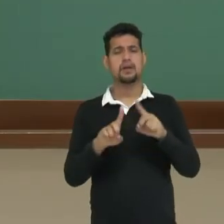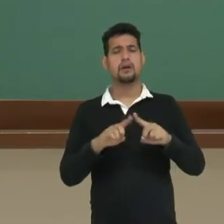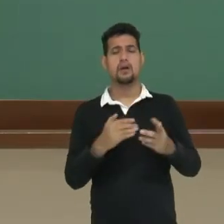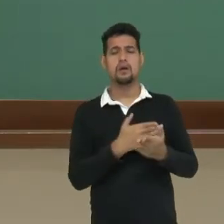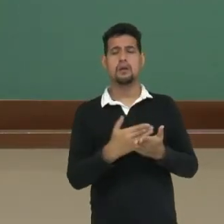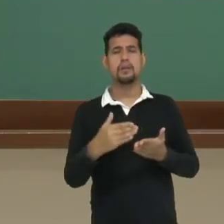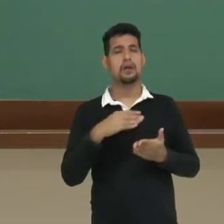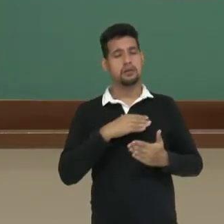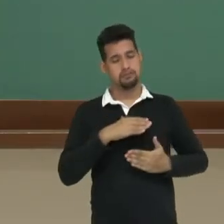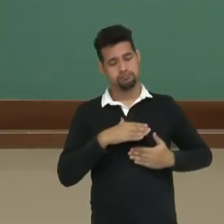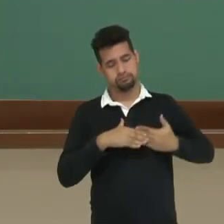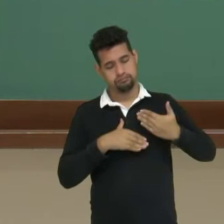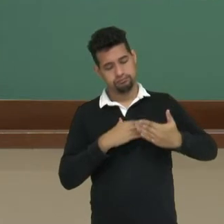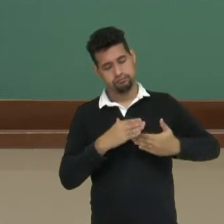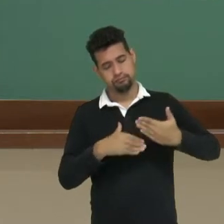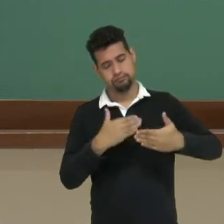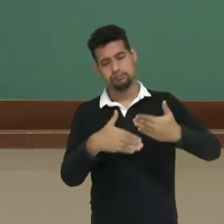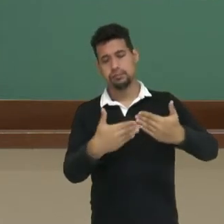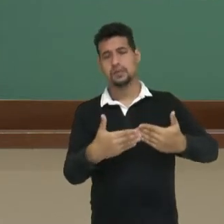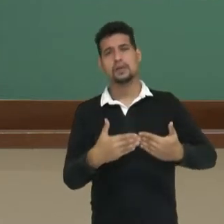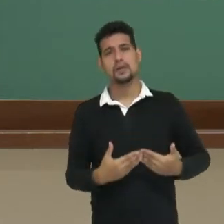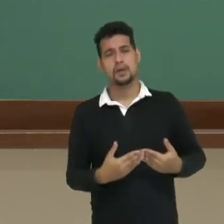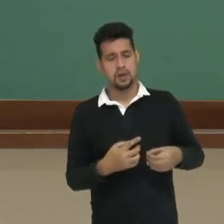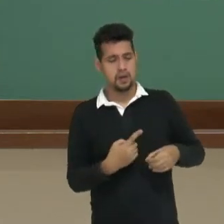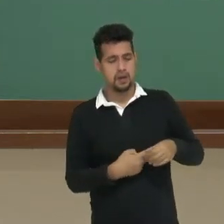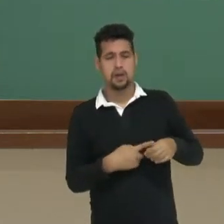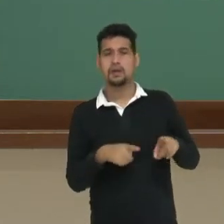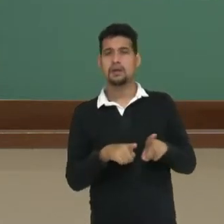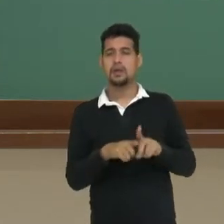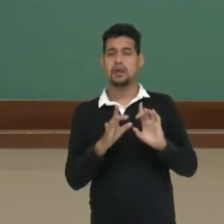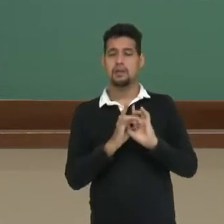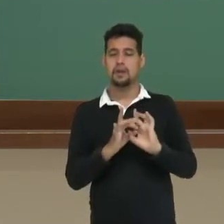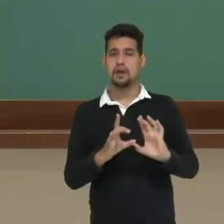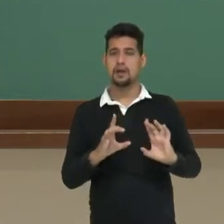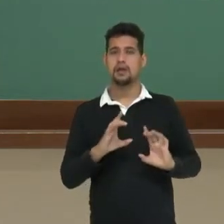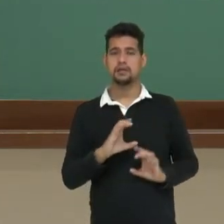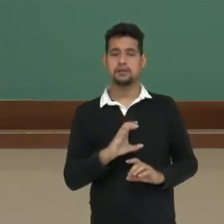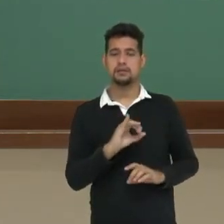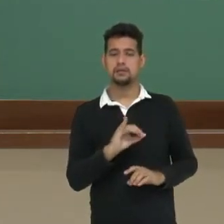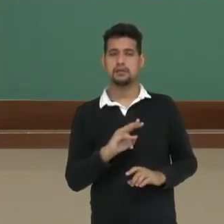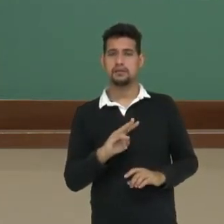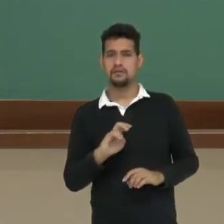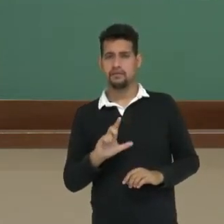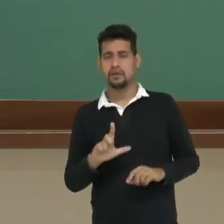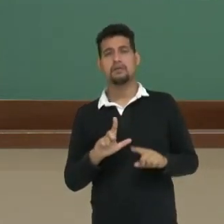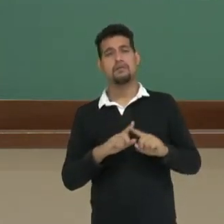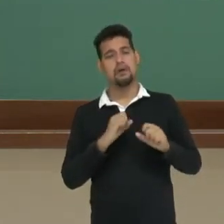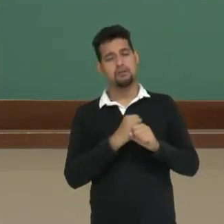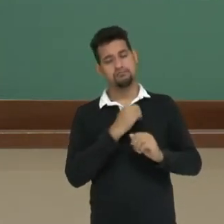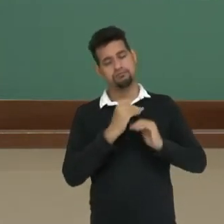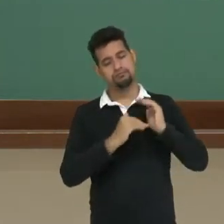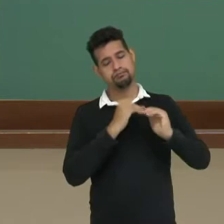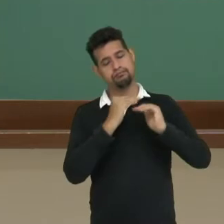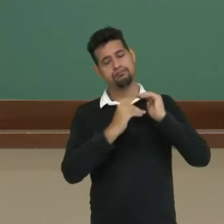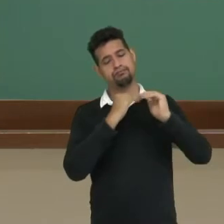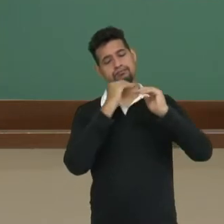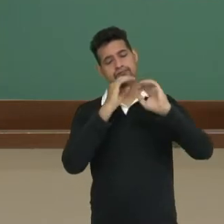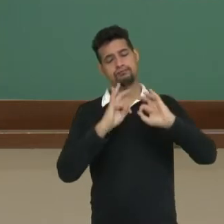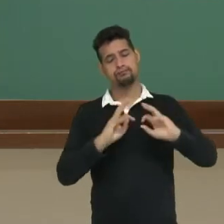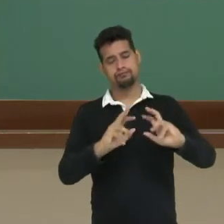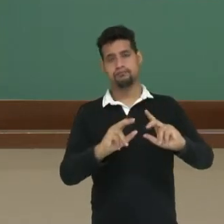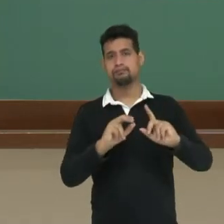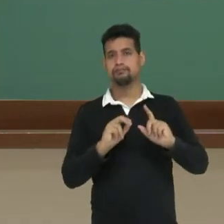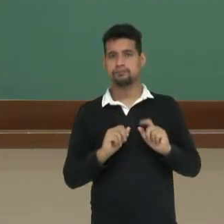a ter lentamente um processo de restrição das liberdades civis, e ele vai sendo construído ao longo de todo o período da